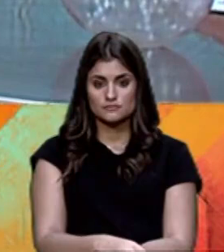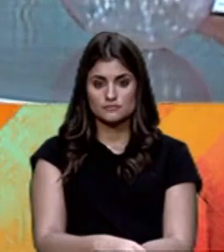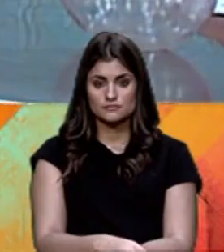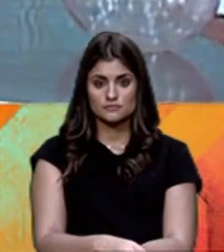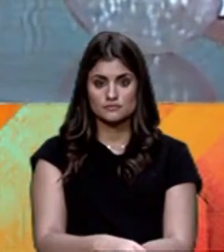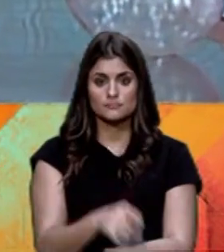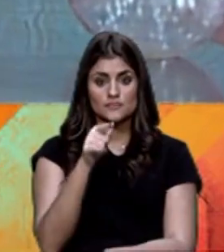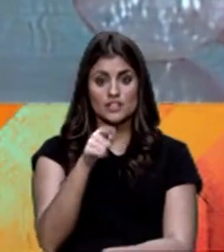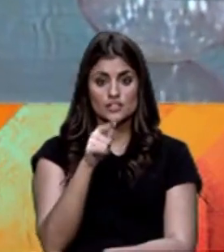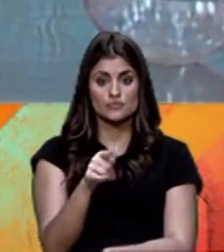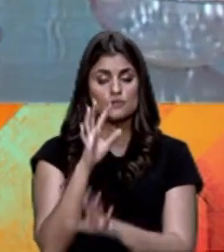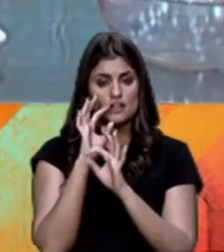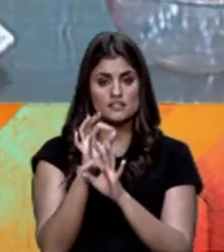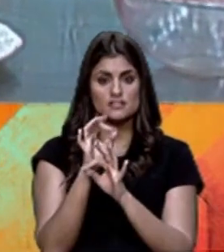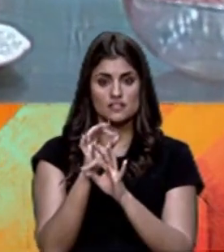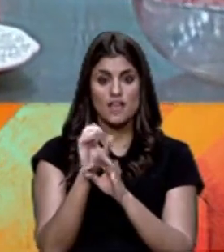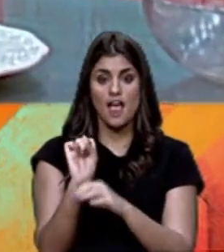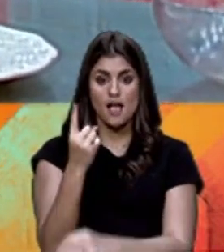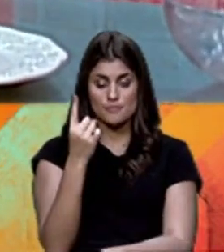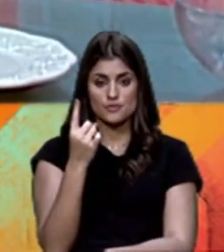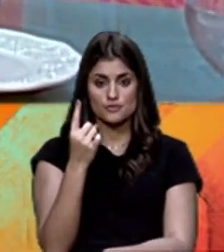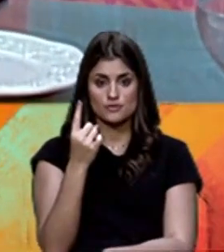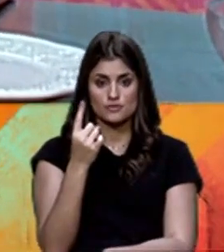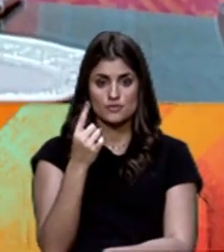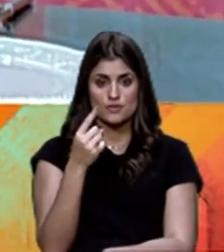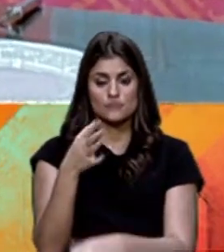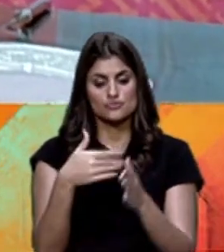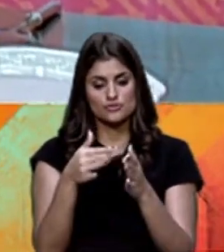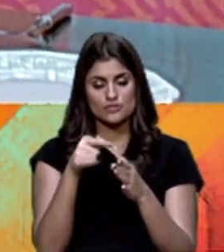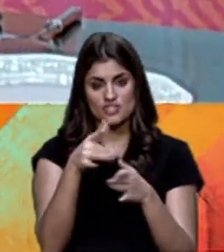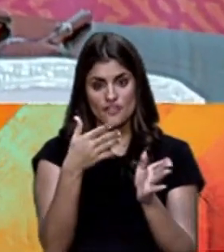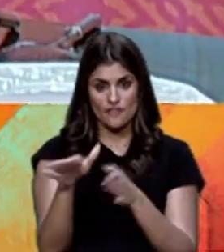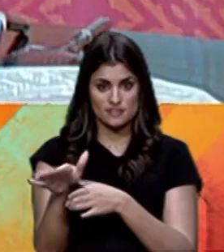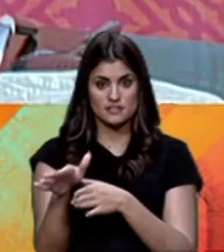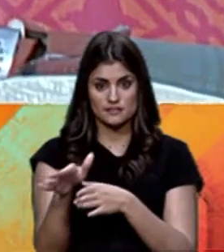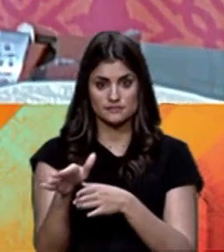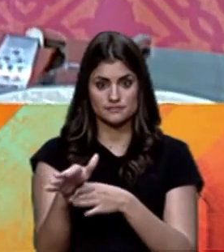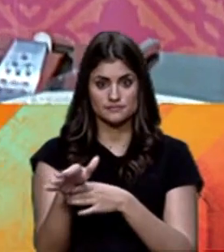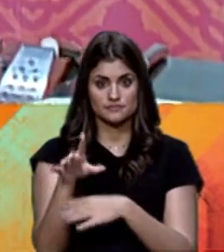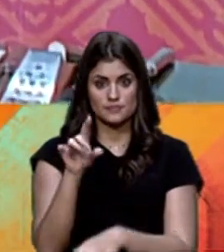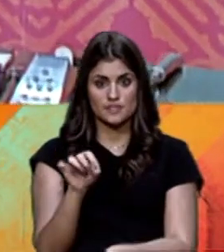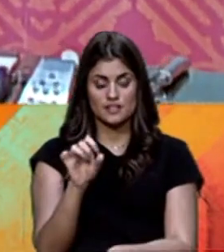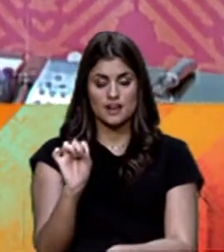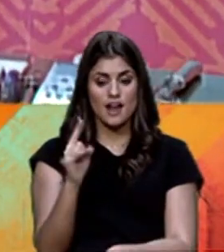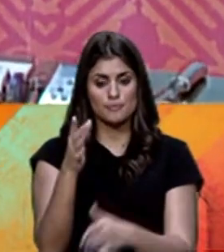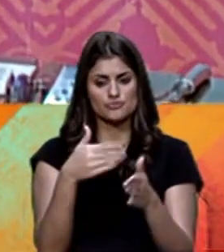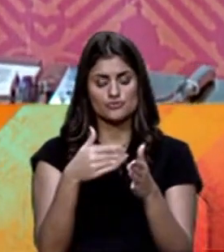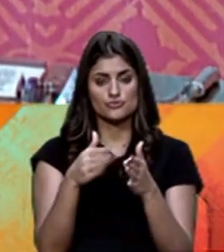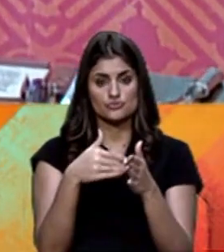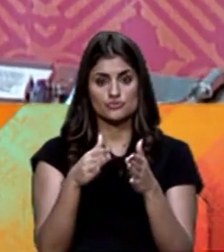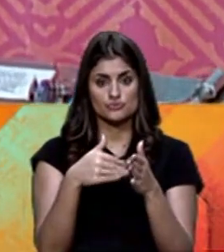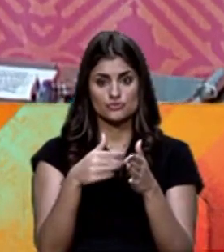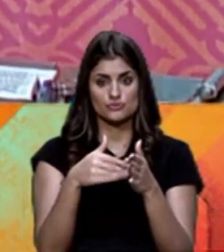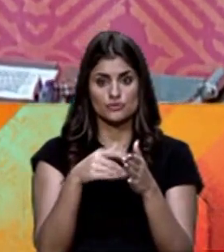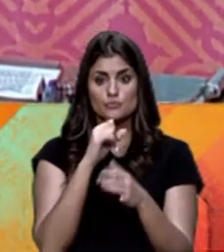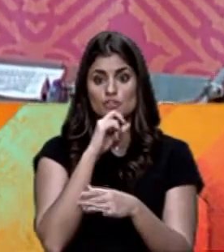Olha, Sónia, isto é mesmo uma daquelas receitas rápidas, para fazermos nesta altura e cozinha-se rapidamente.